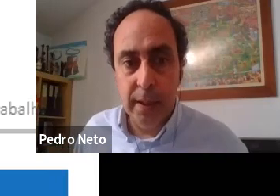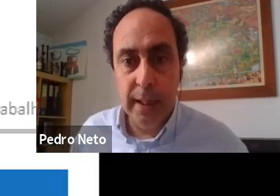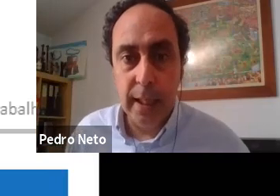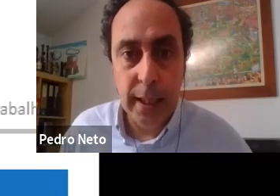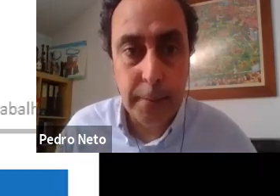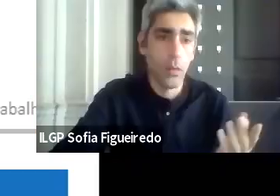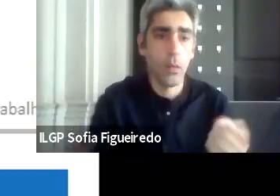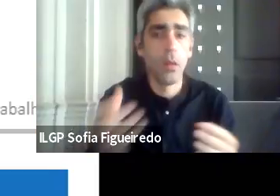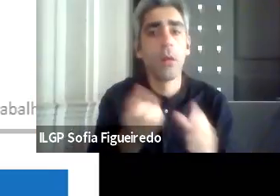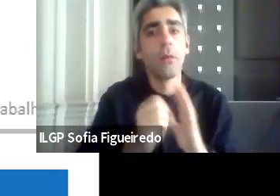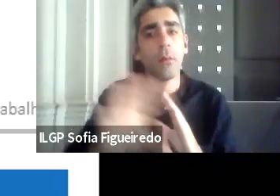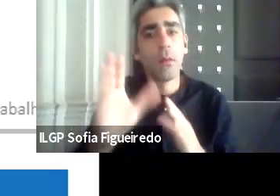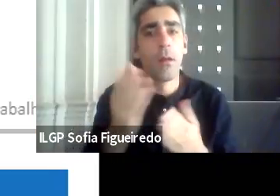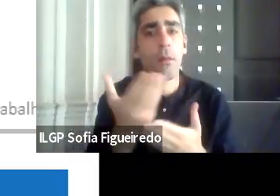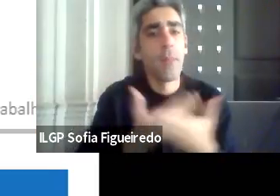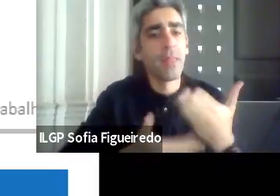de partilha